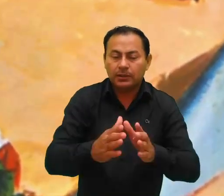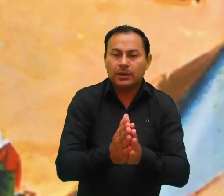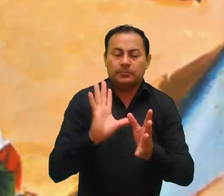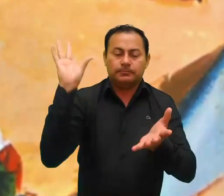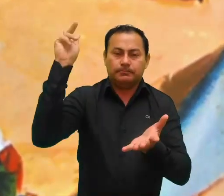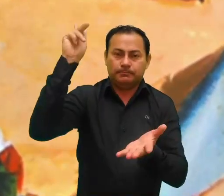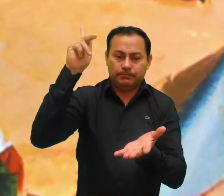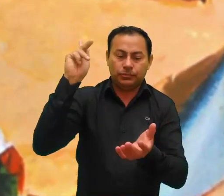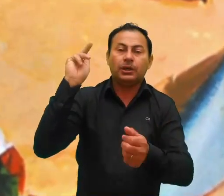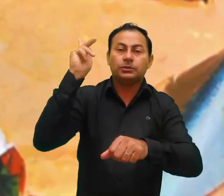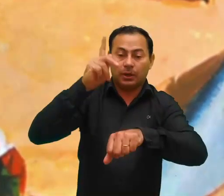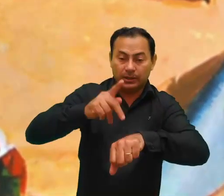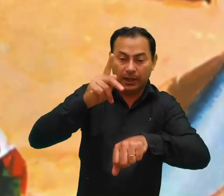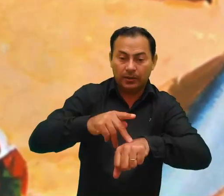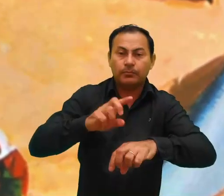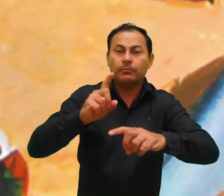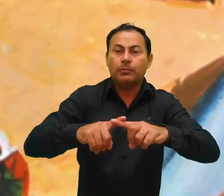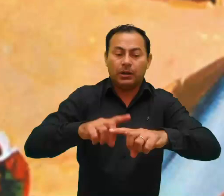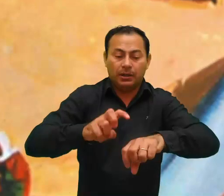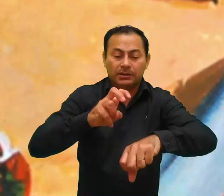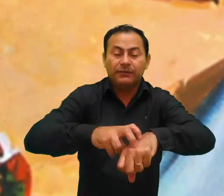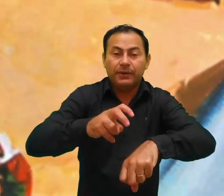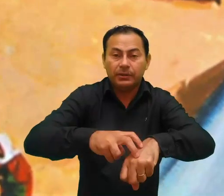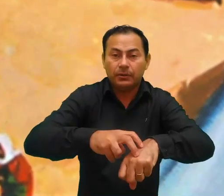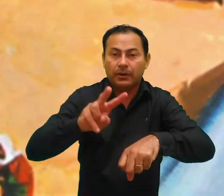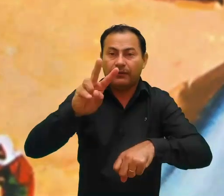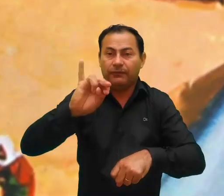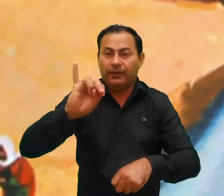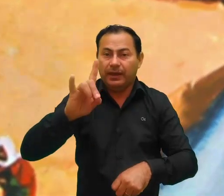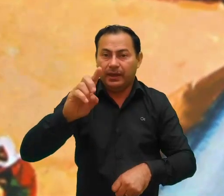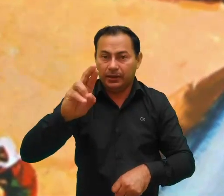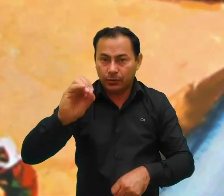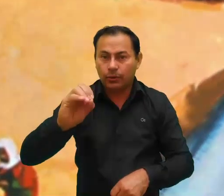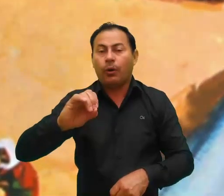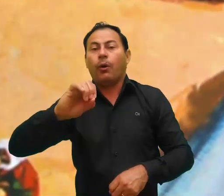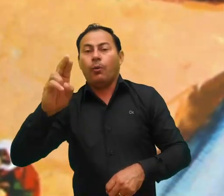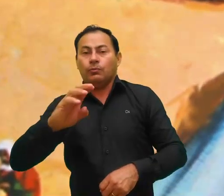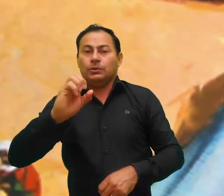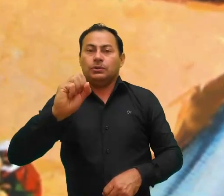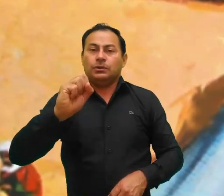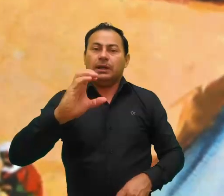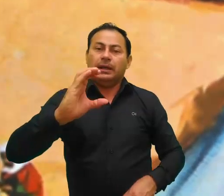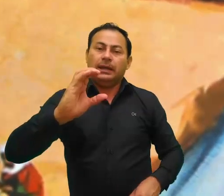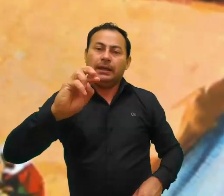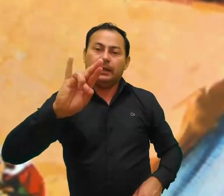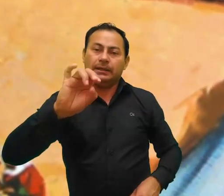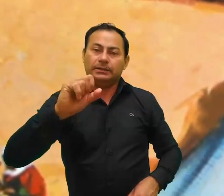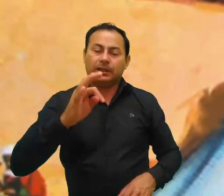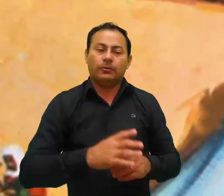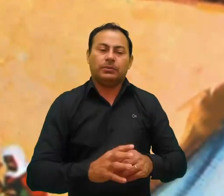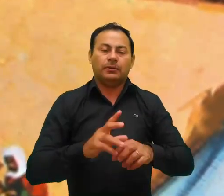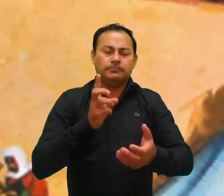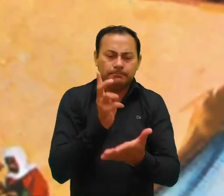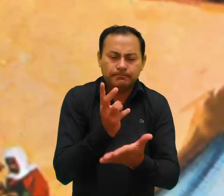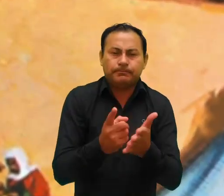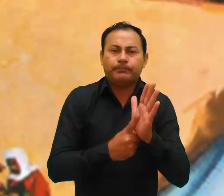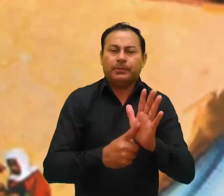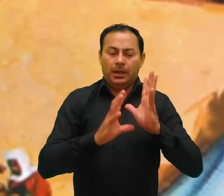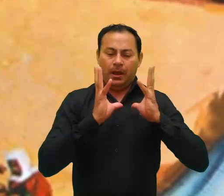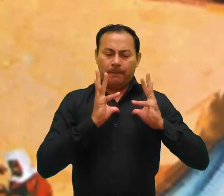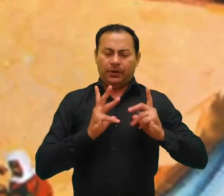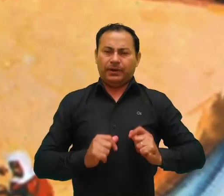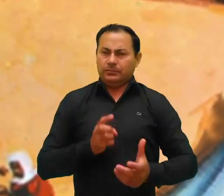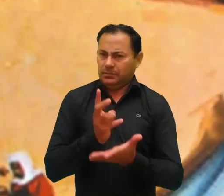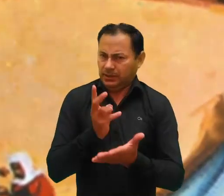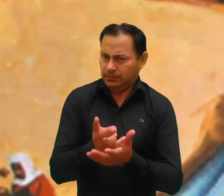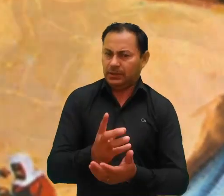está solidificada, porque este vidro ou cristal representa uma purificação permanente. A purificação